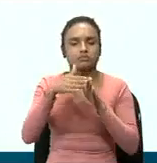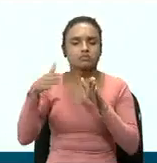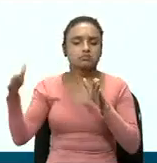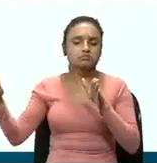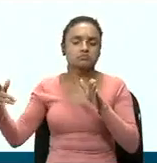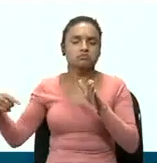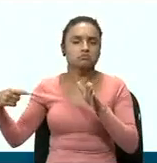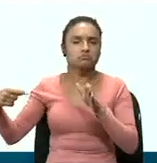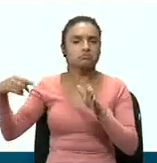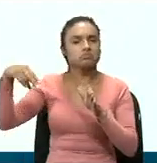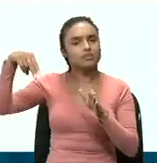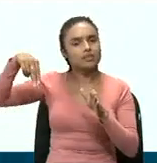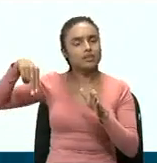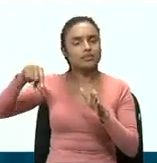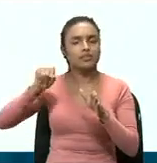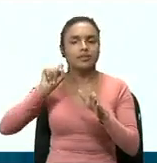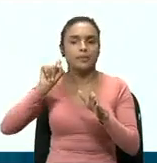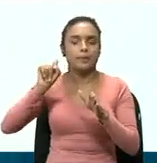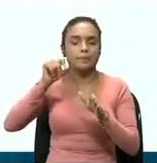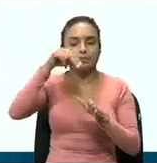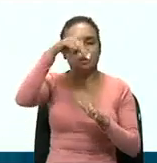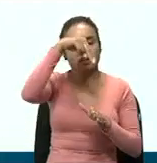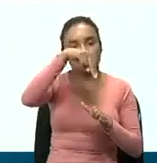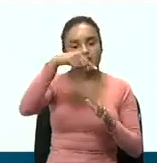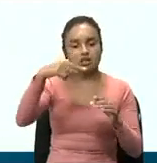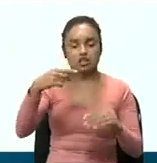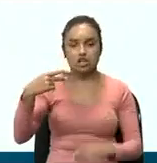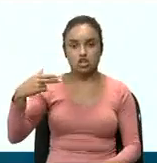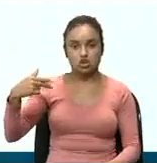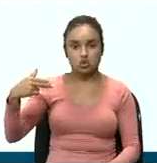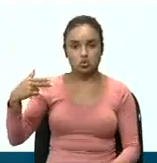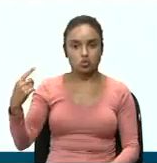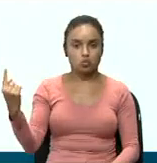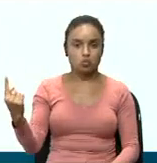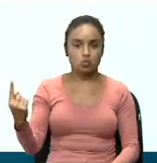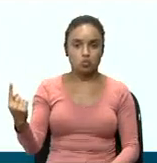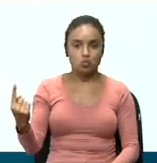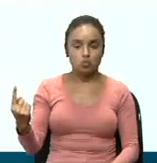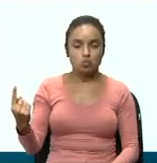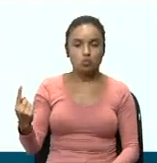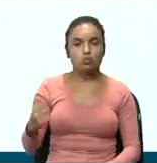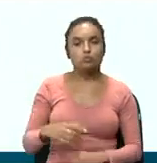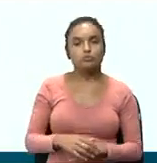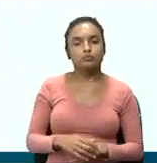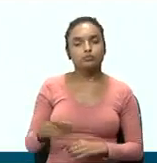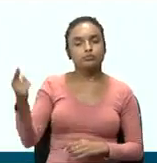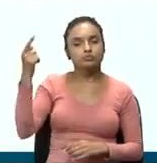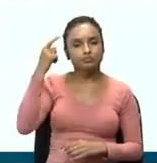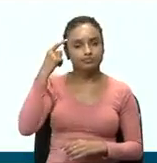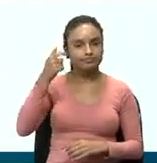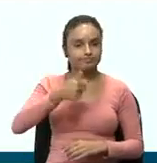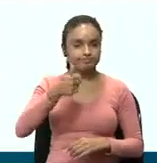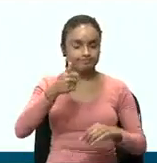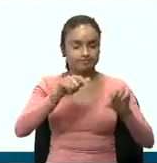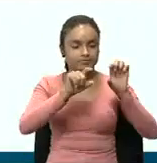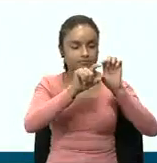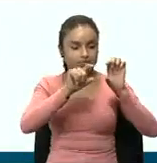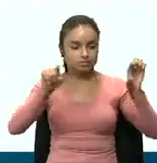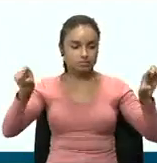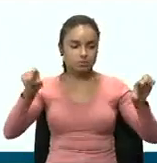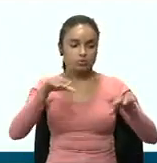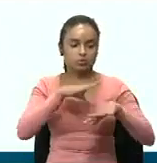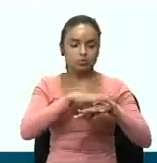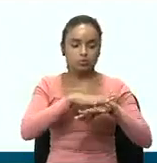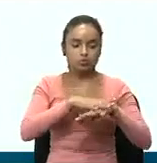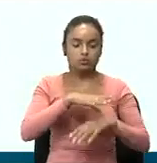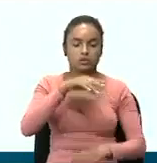forma. Para n igual a 1, ou seja, eu vou pensar no primeiro termo, por isso que eu vou chamar n